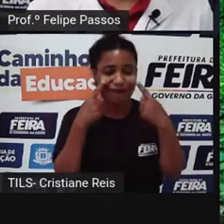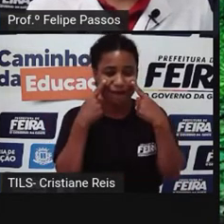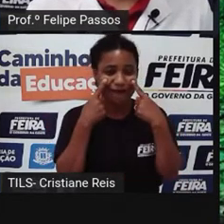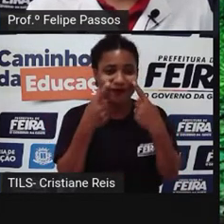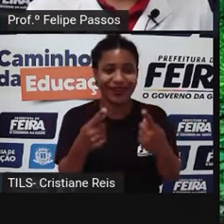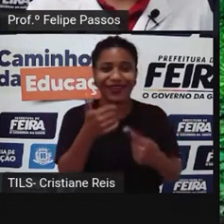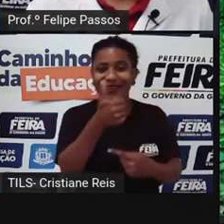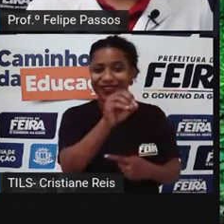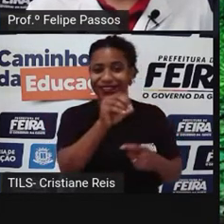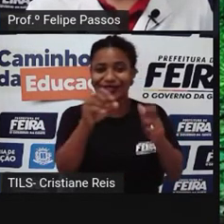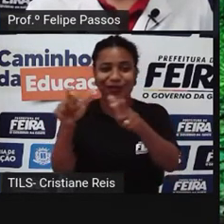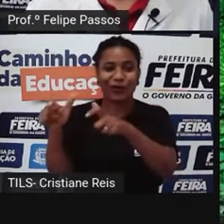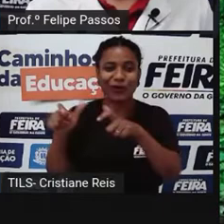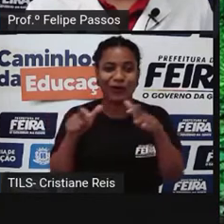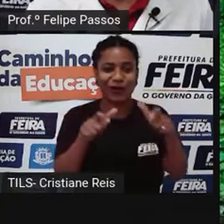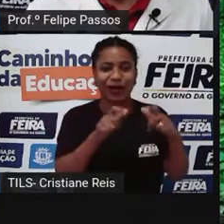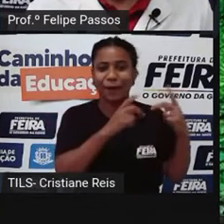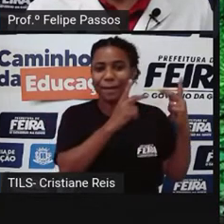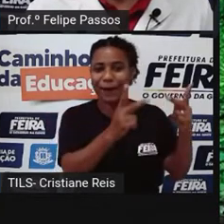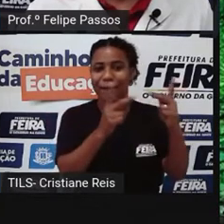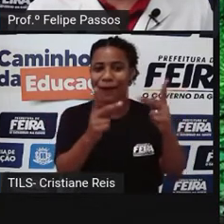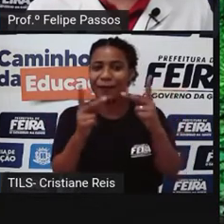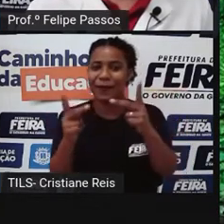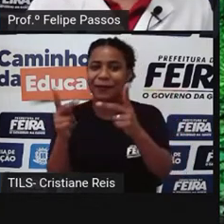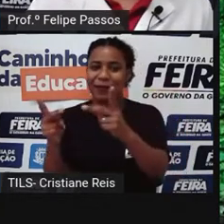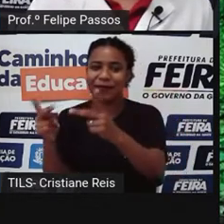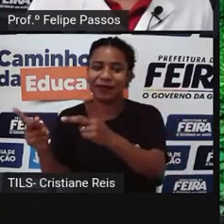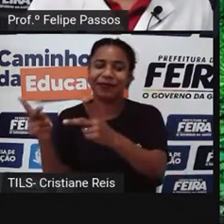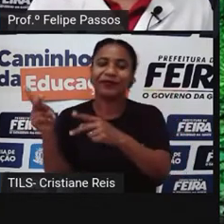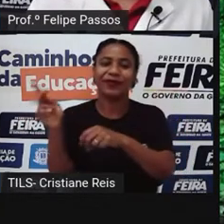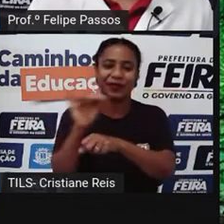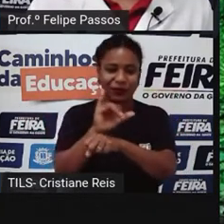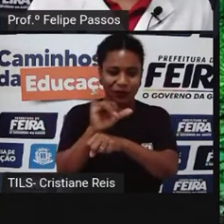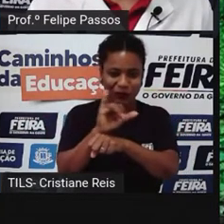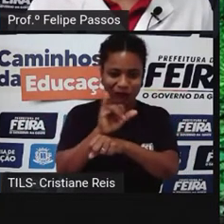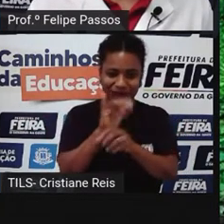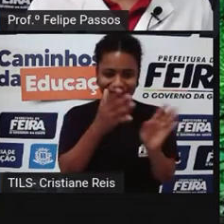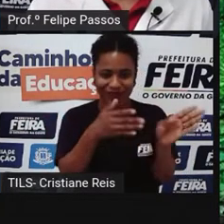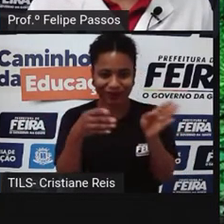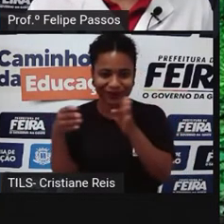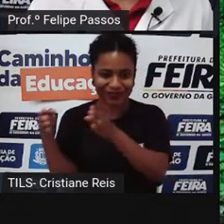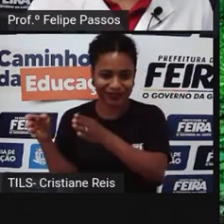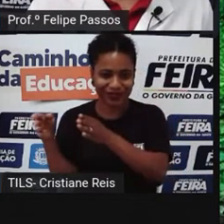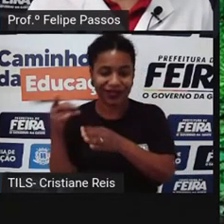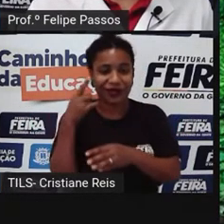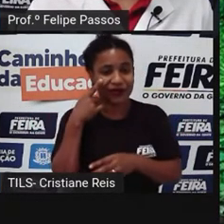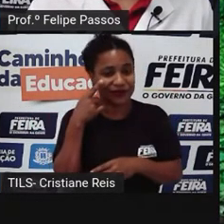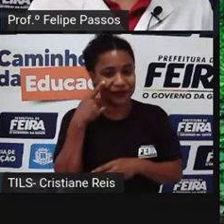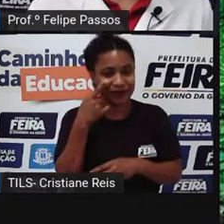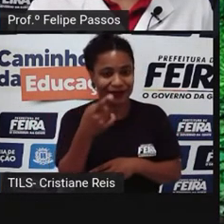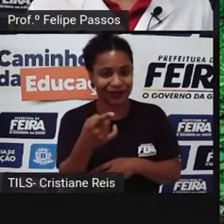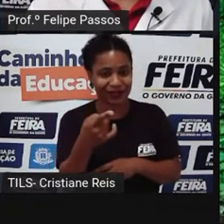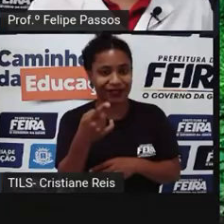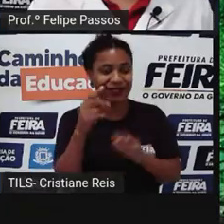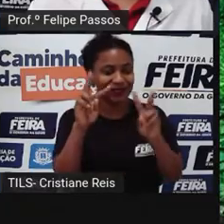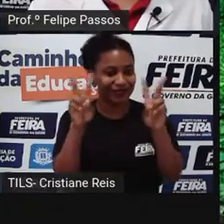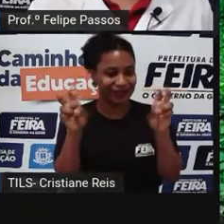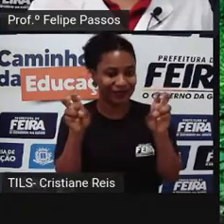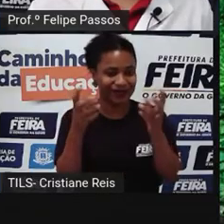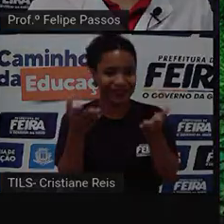mais incríveis do Brasil, segundo esse canal aqui do YouTube, tá? Que é o canal Trips and